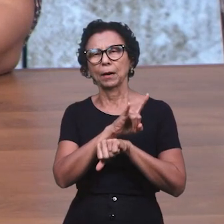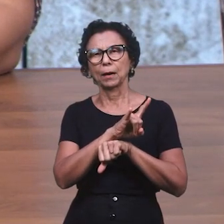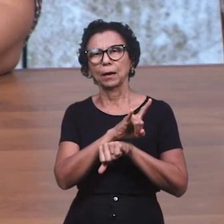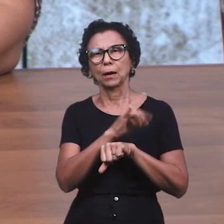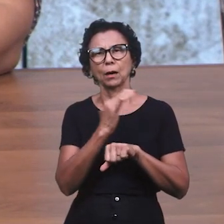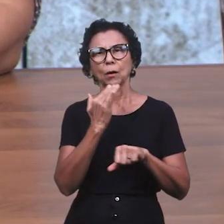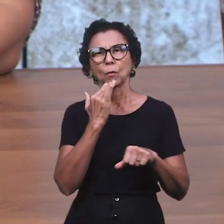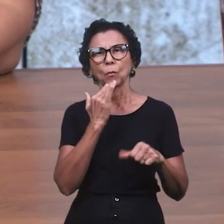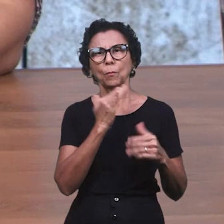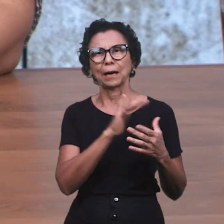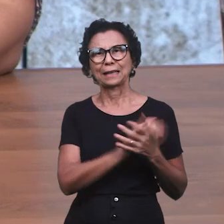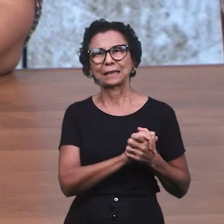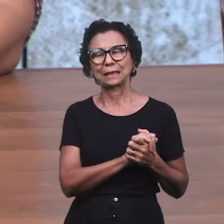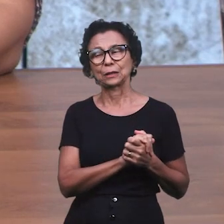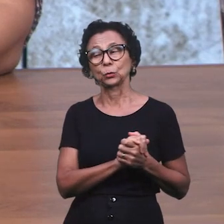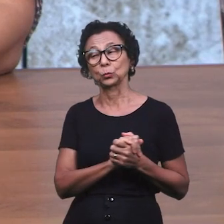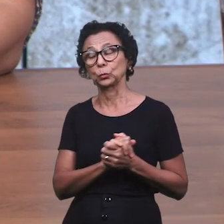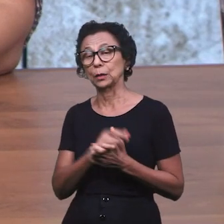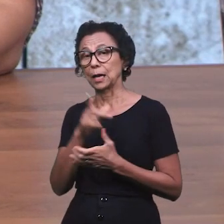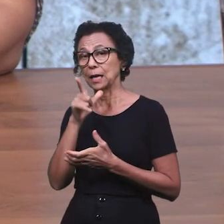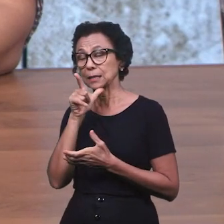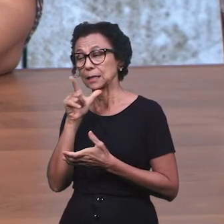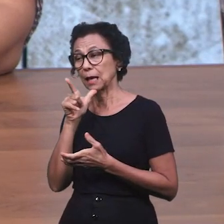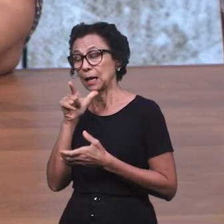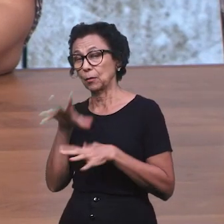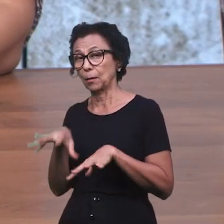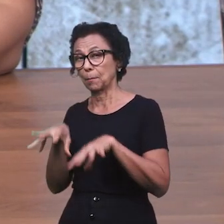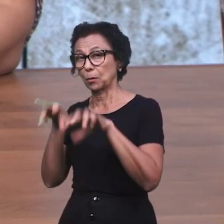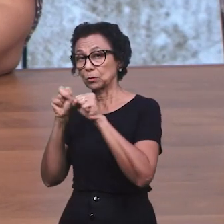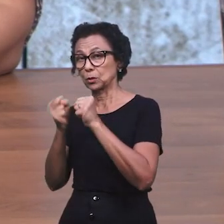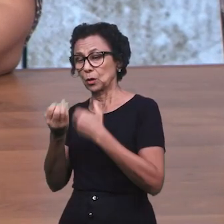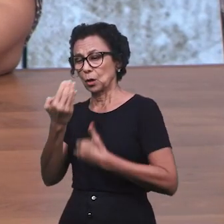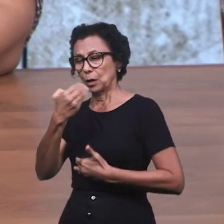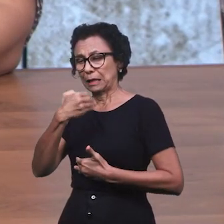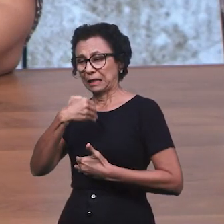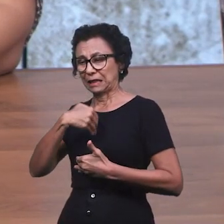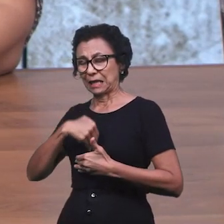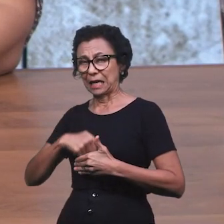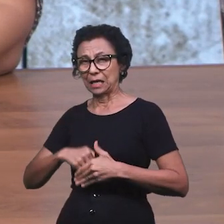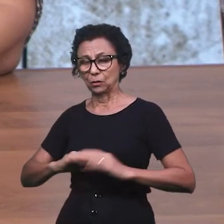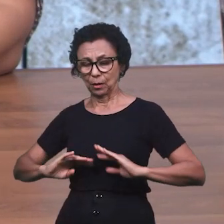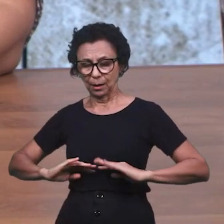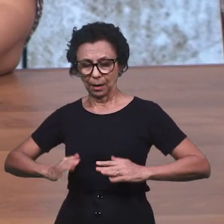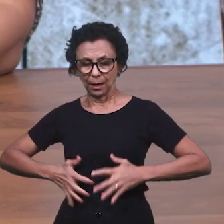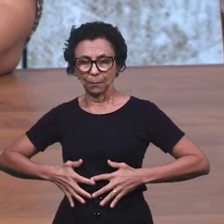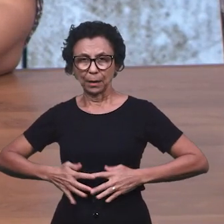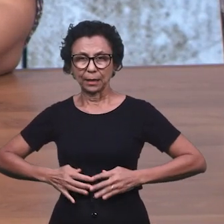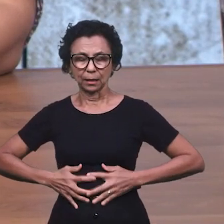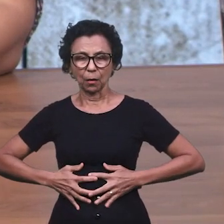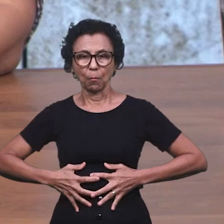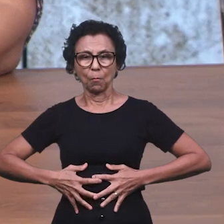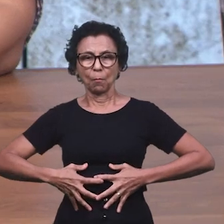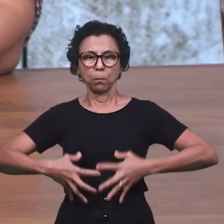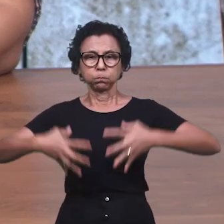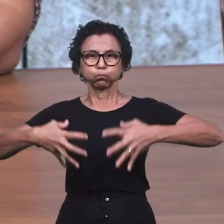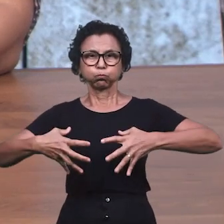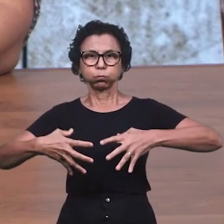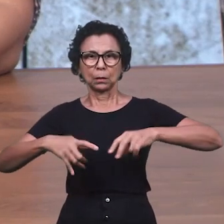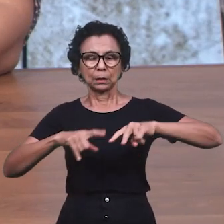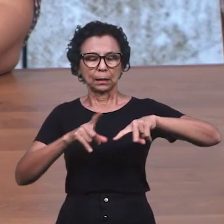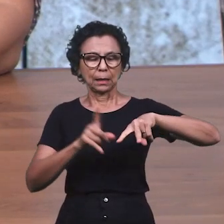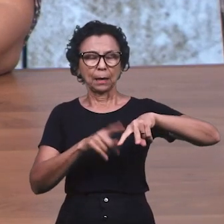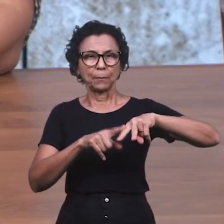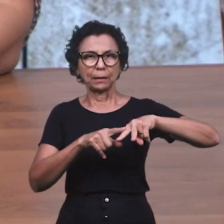entrará nela para a amargura, e o seu ventre se inchará, e a coxa descairá, e